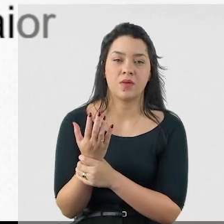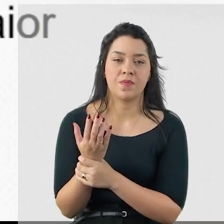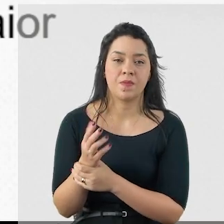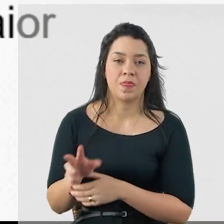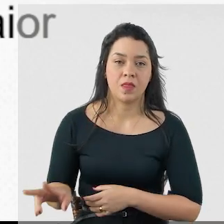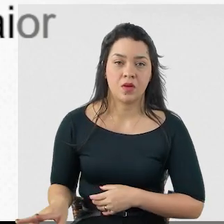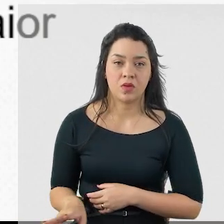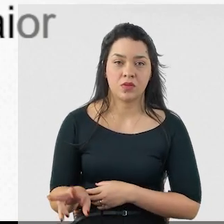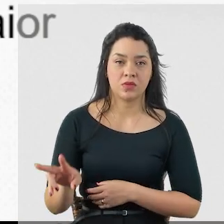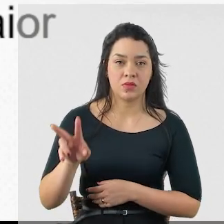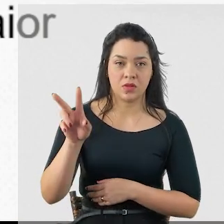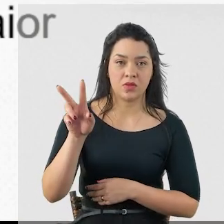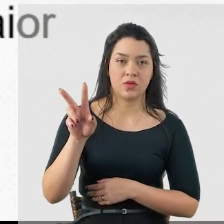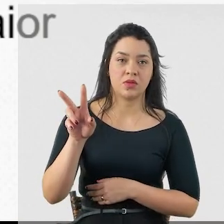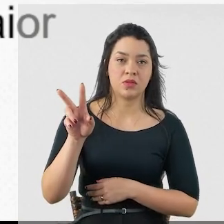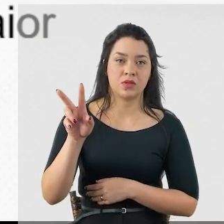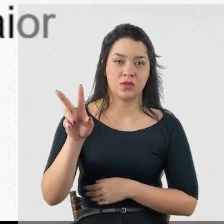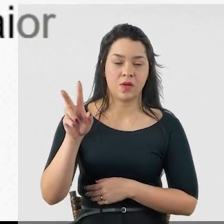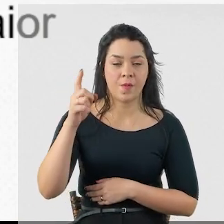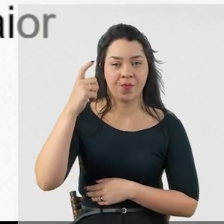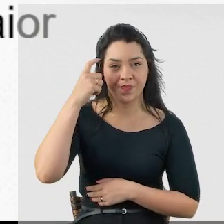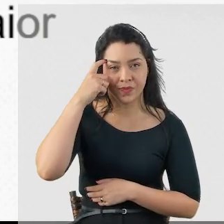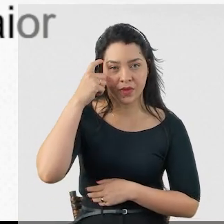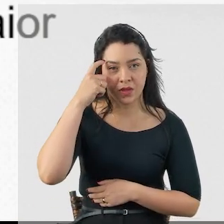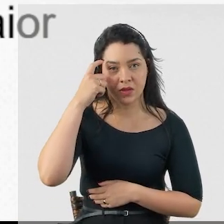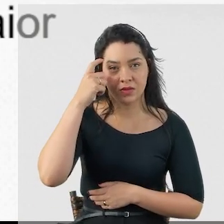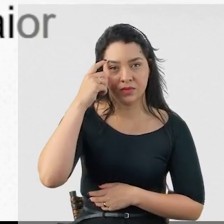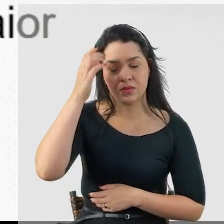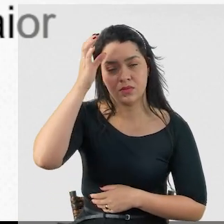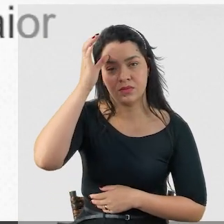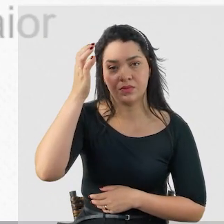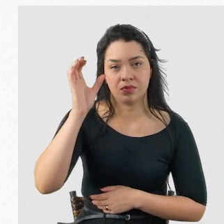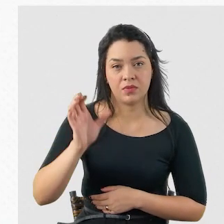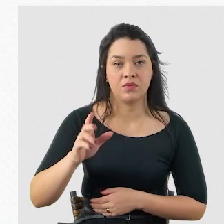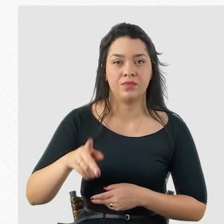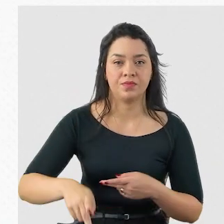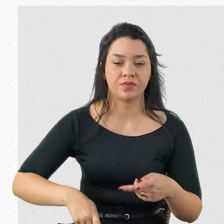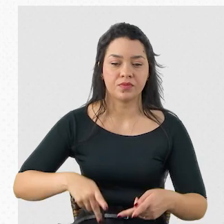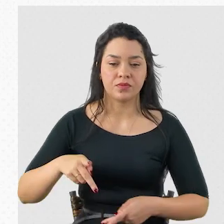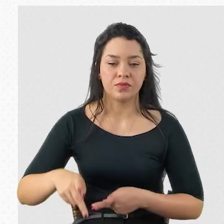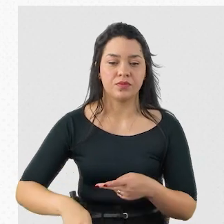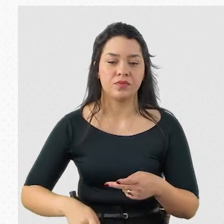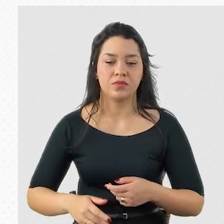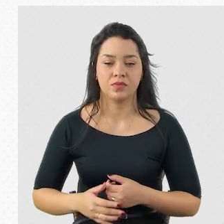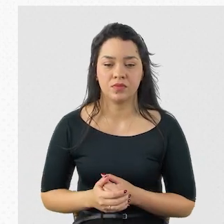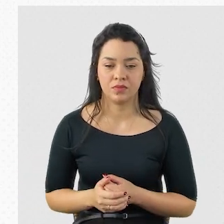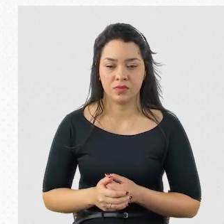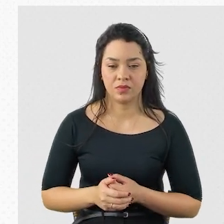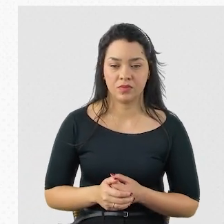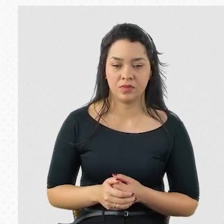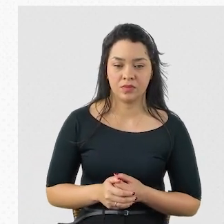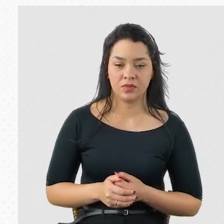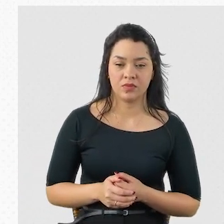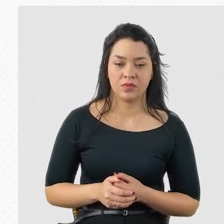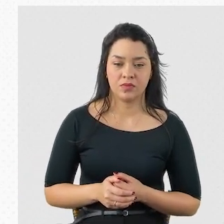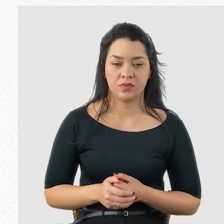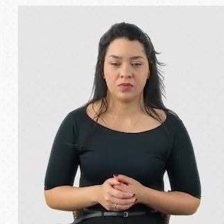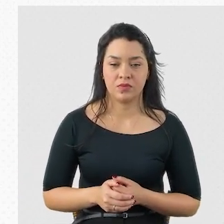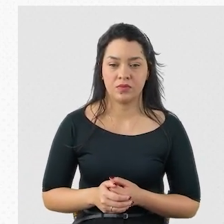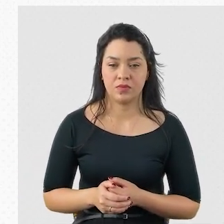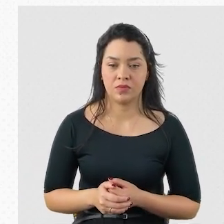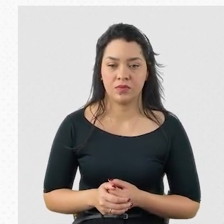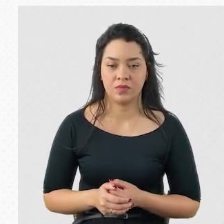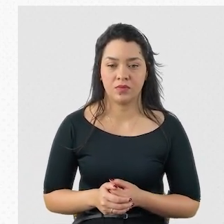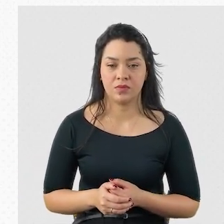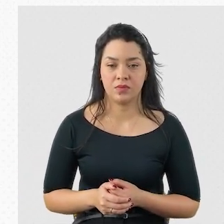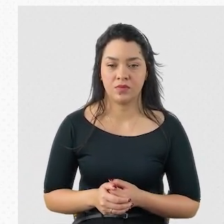valores do pensamento e da cultura dos povos originários. André Vargas, artista